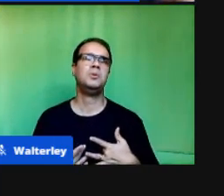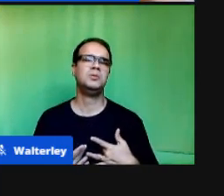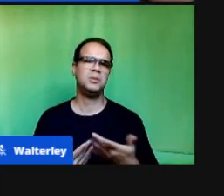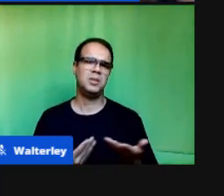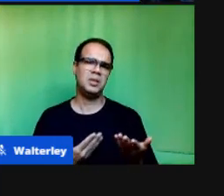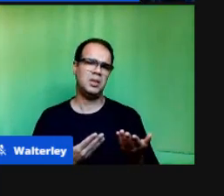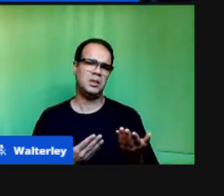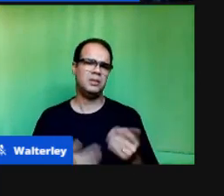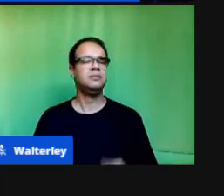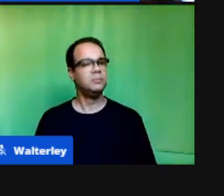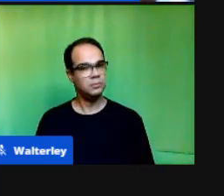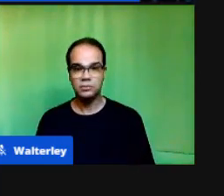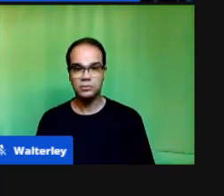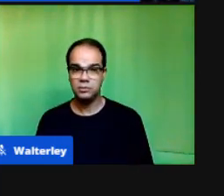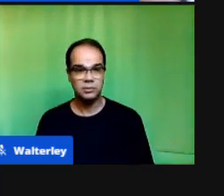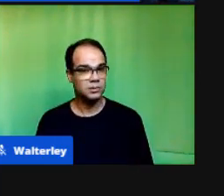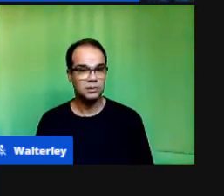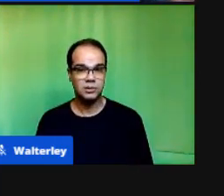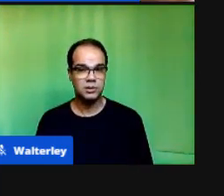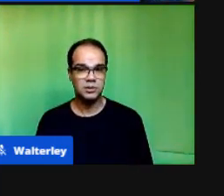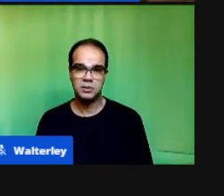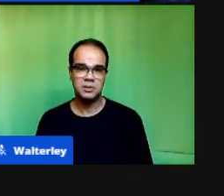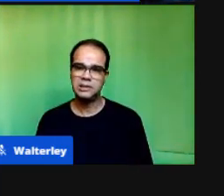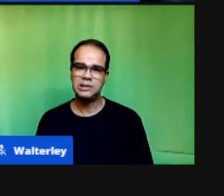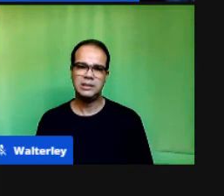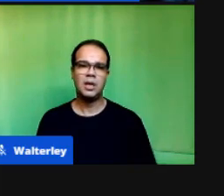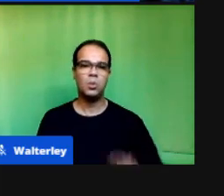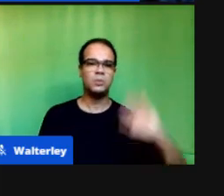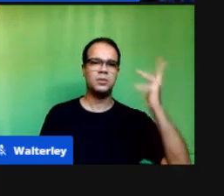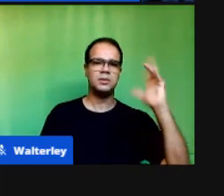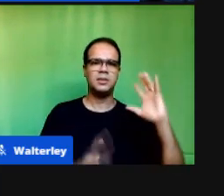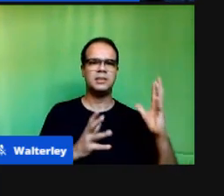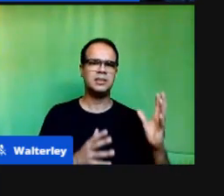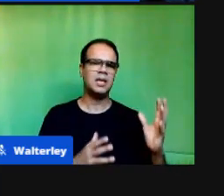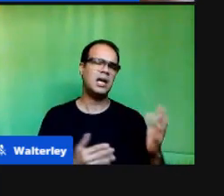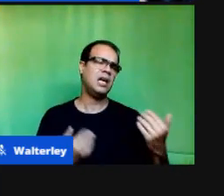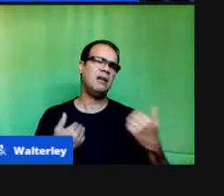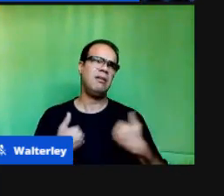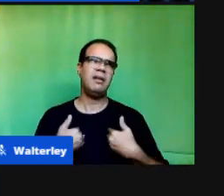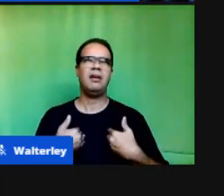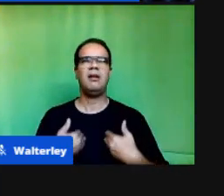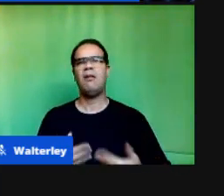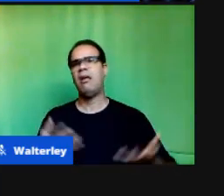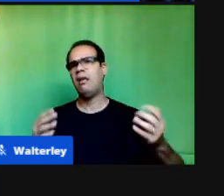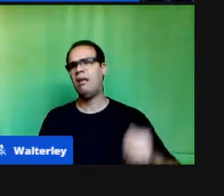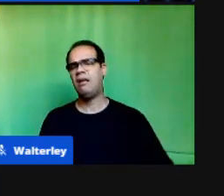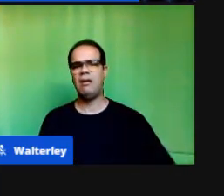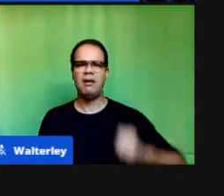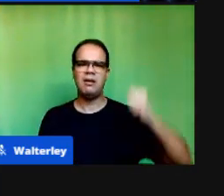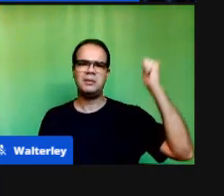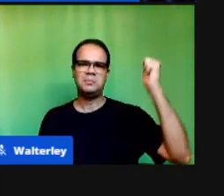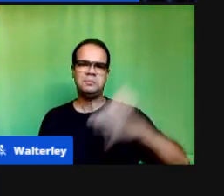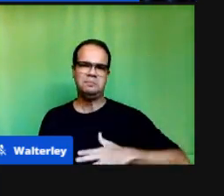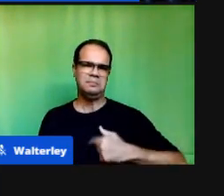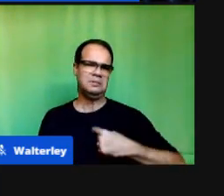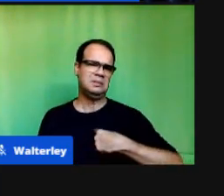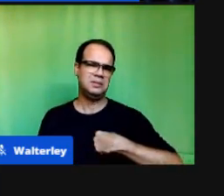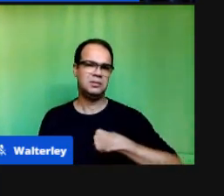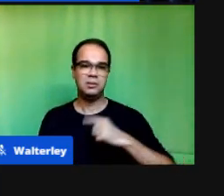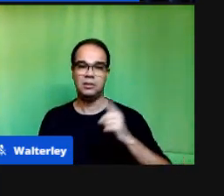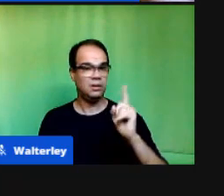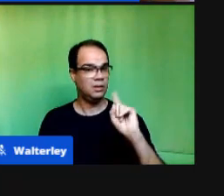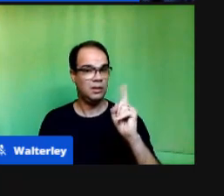E aí a gente passa a terceirizar culpas e passa a terceirizar responsabilidades. Isso é muito grave.